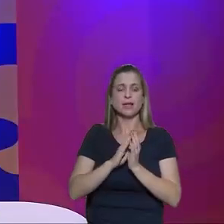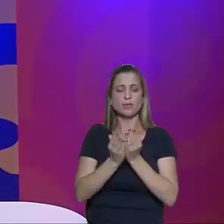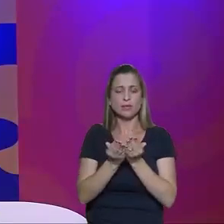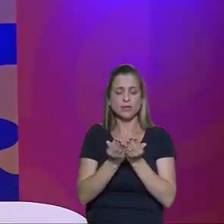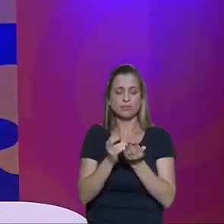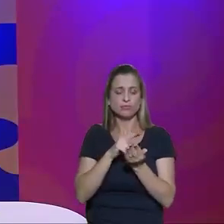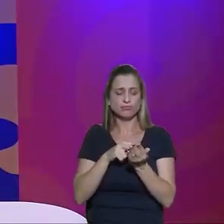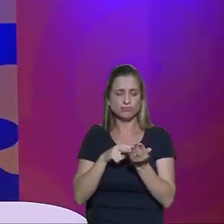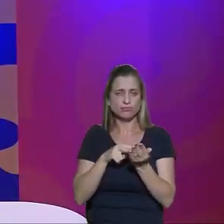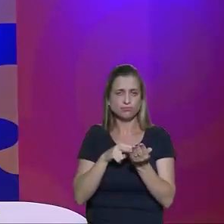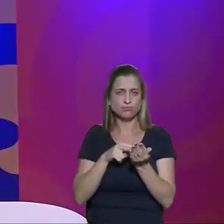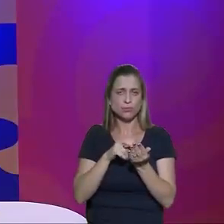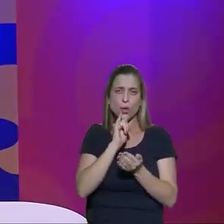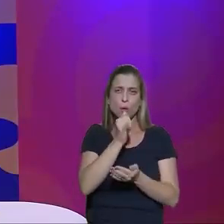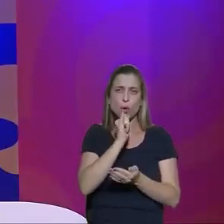d'Água.